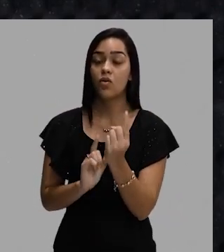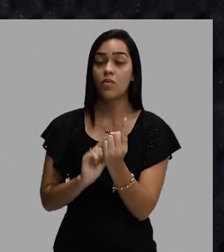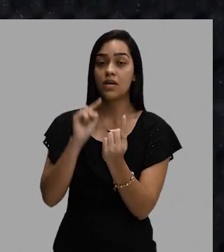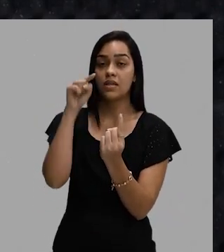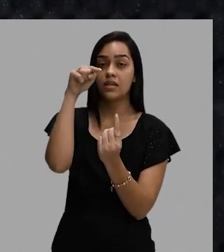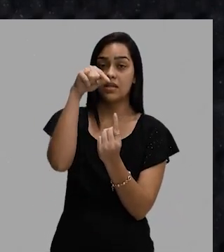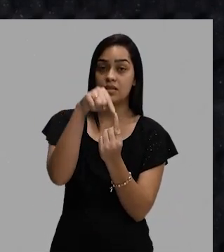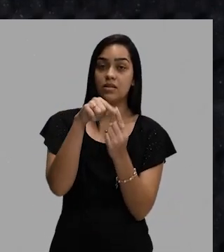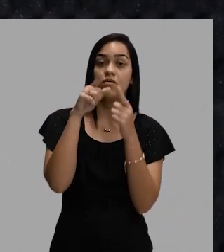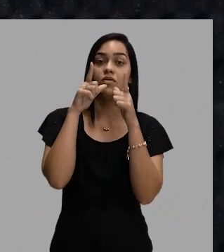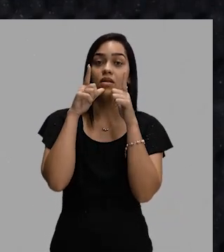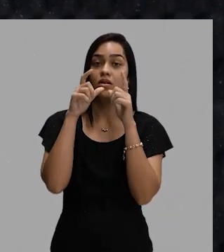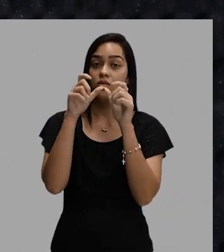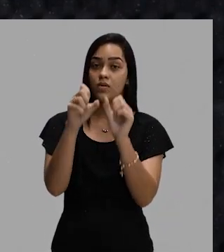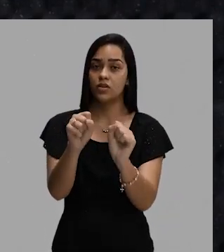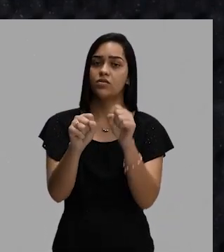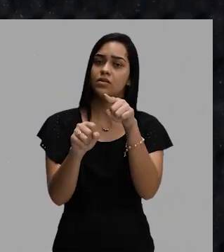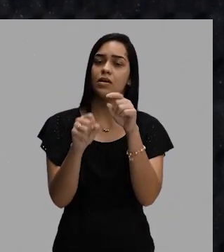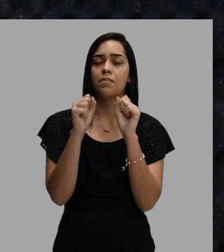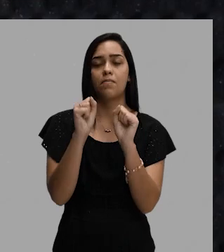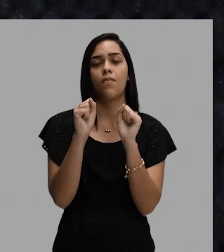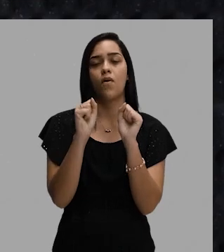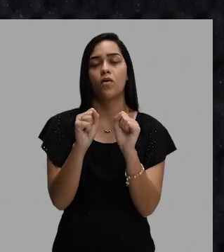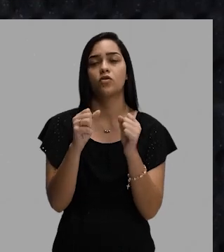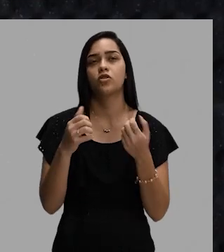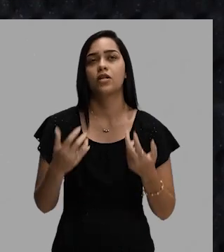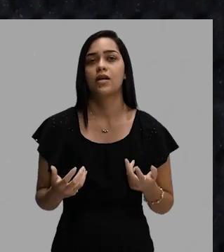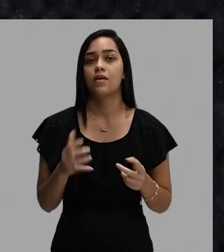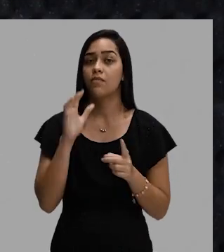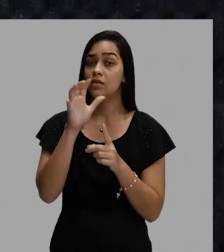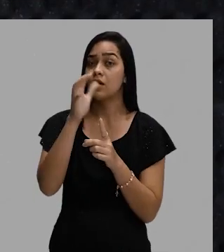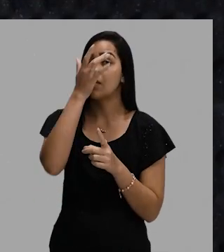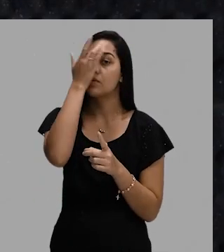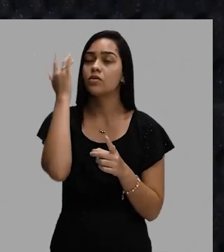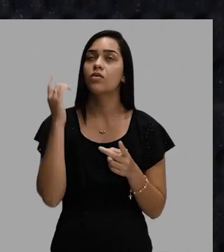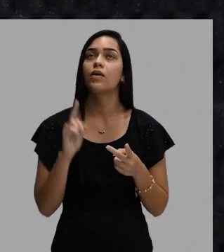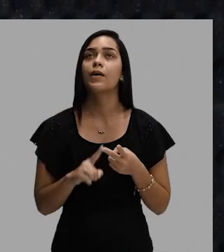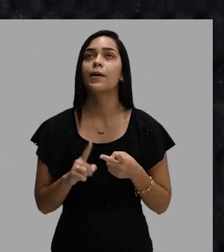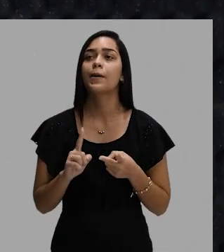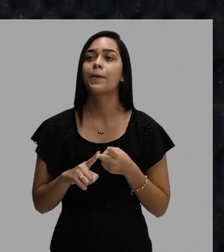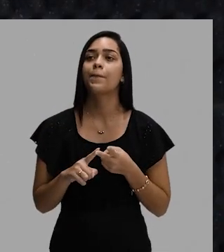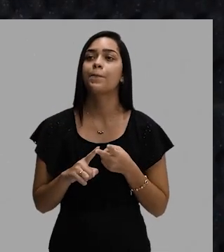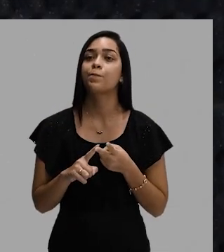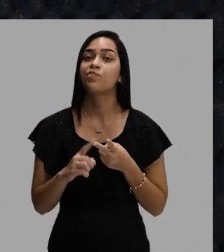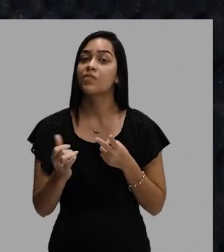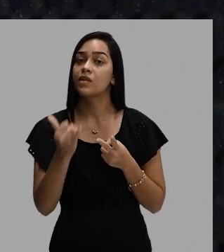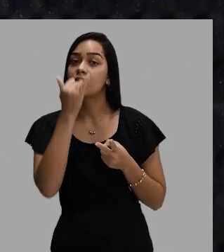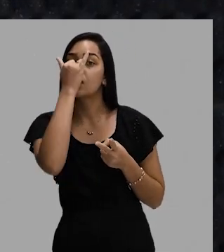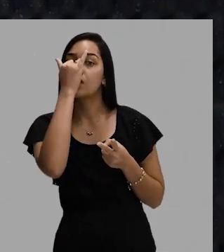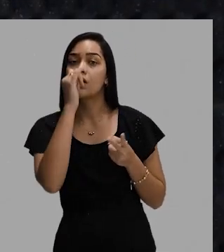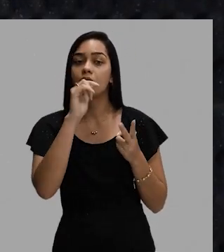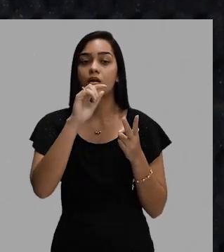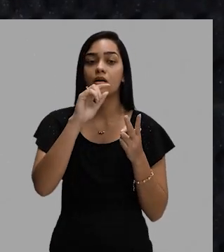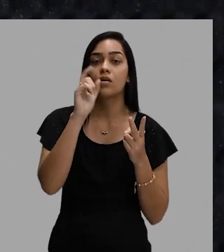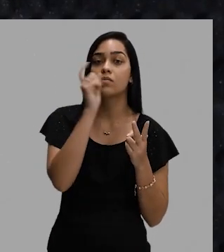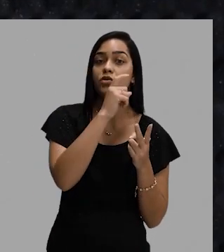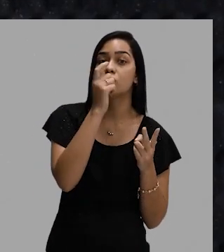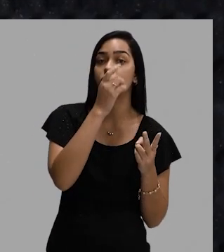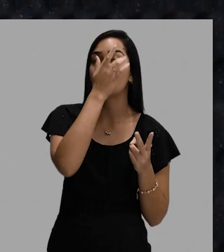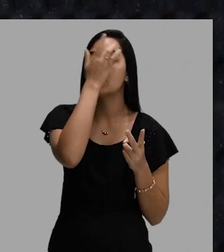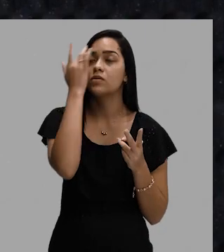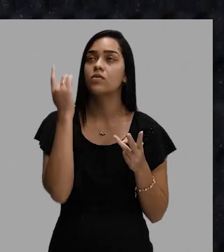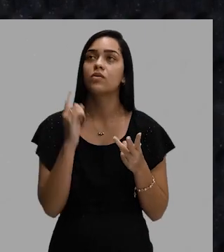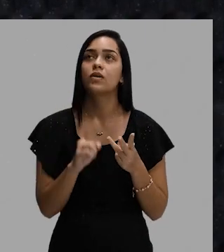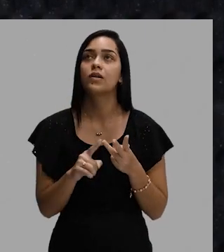intenção linguística. Você pode tentar convencer uma pessoa, você pode enganar uma pessoa, você